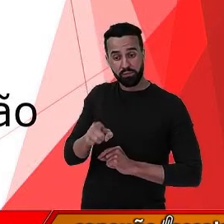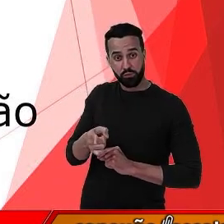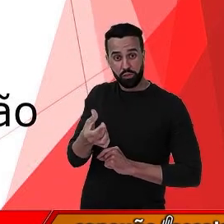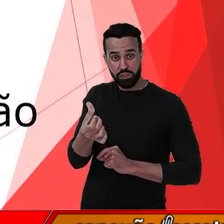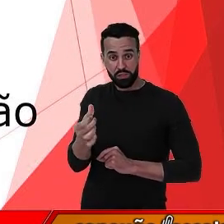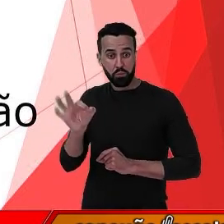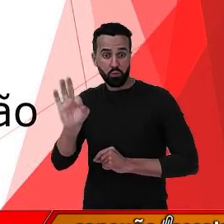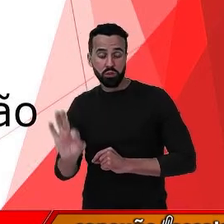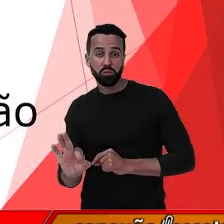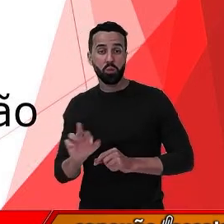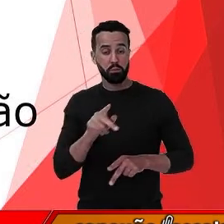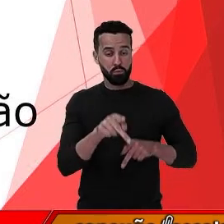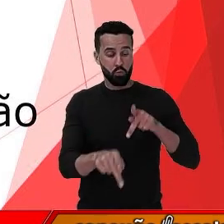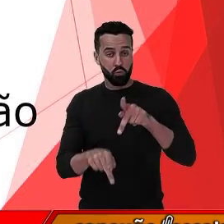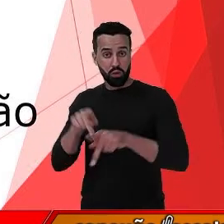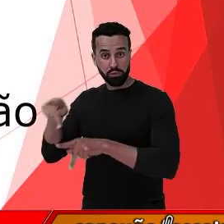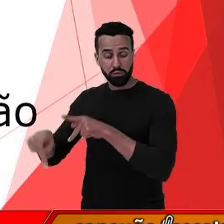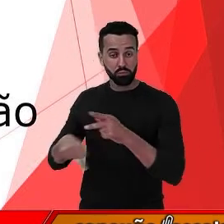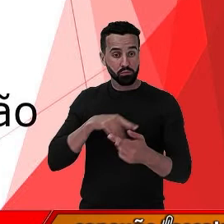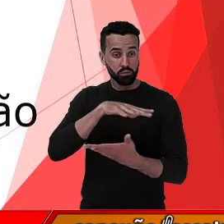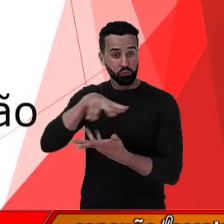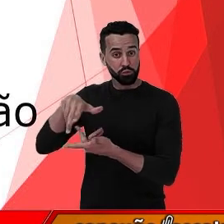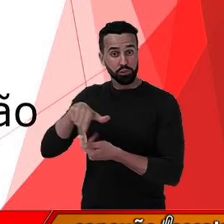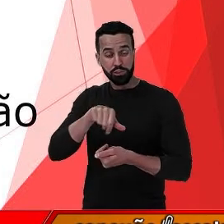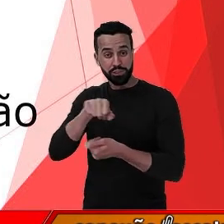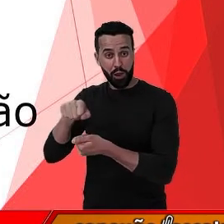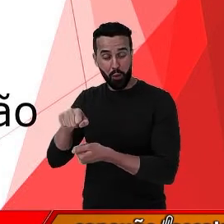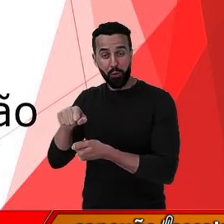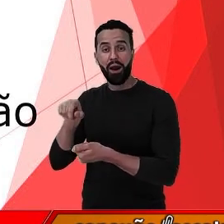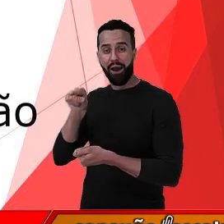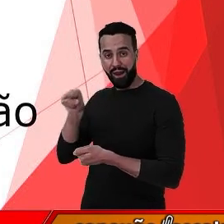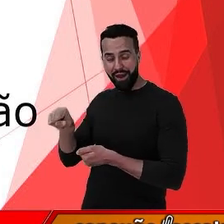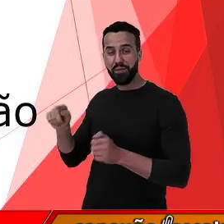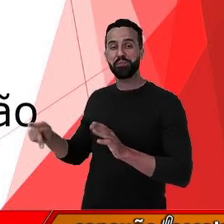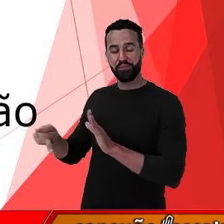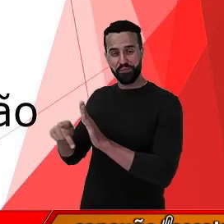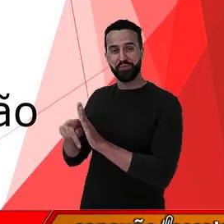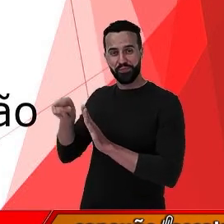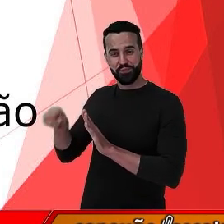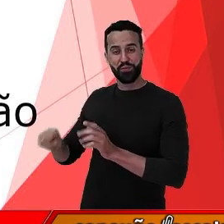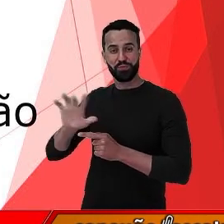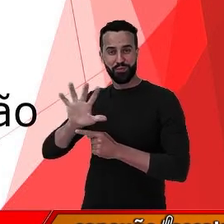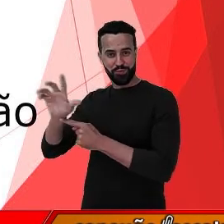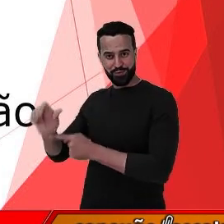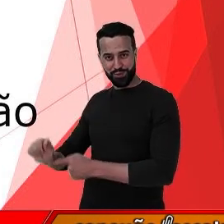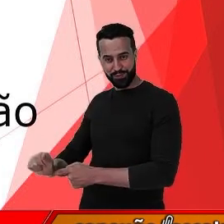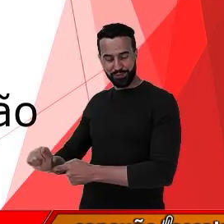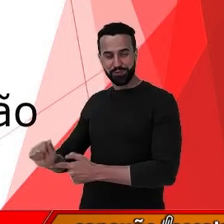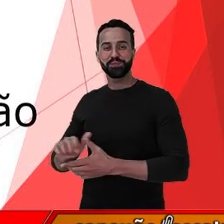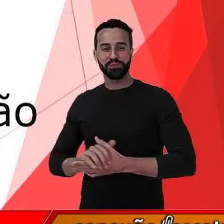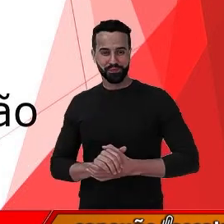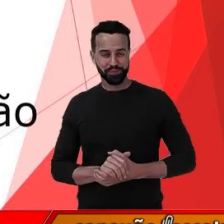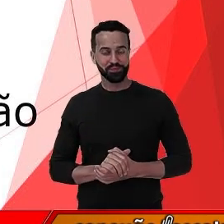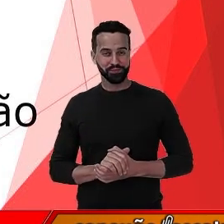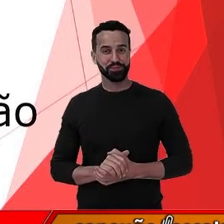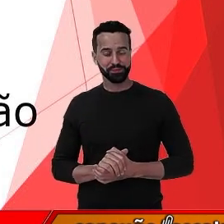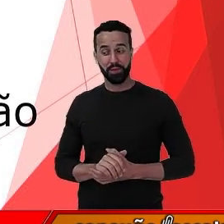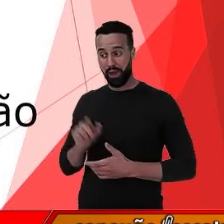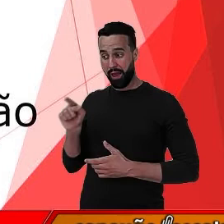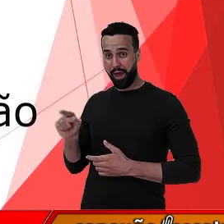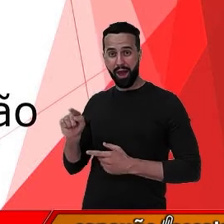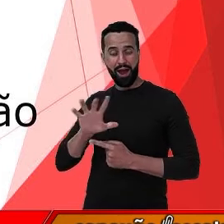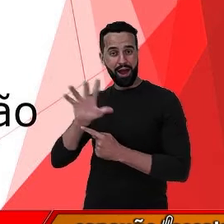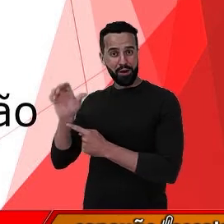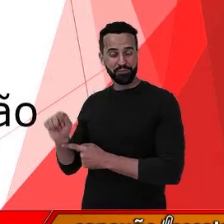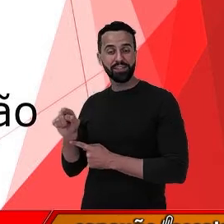16,6% de toda a população mundial habita no continente africano. Esse continente é